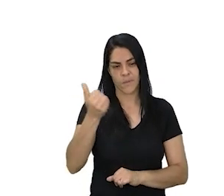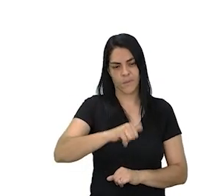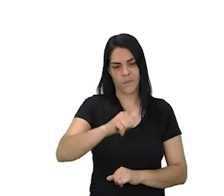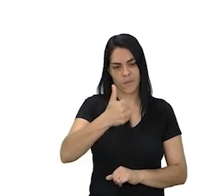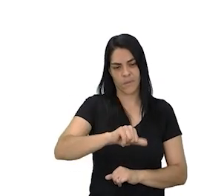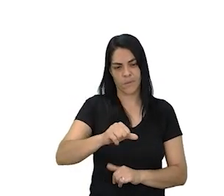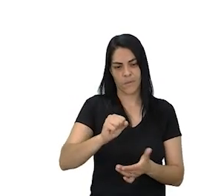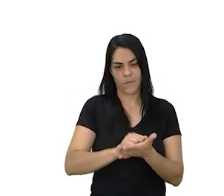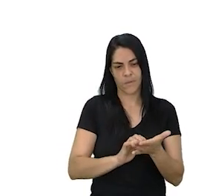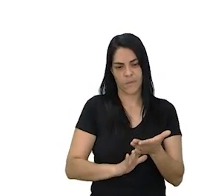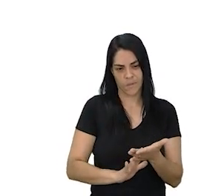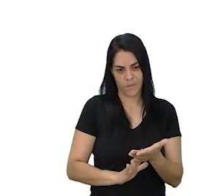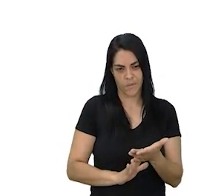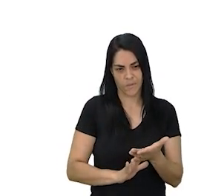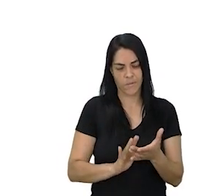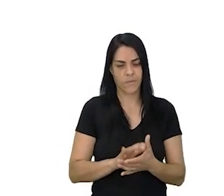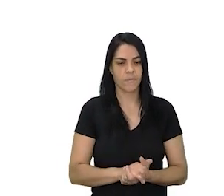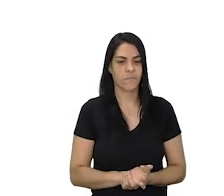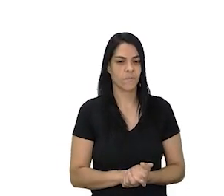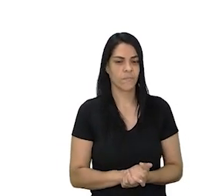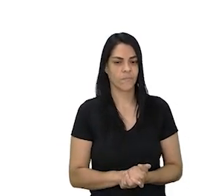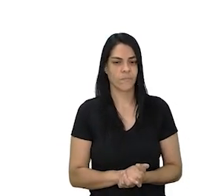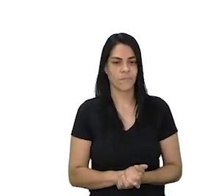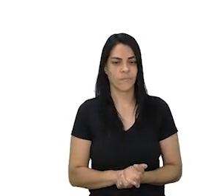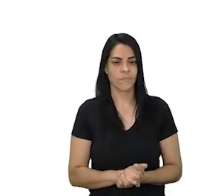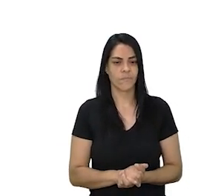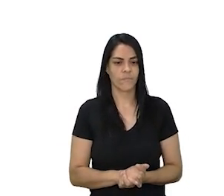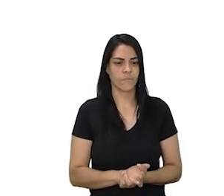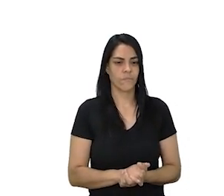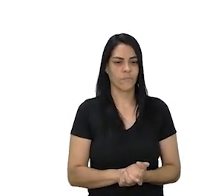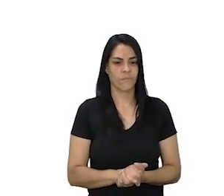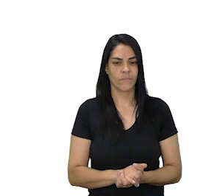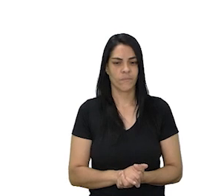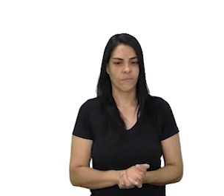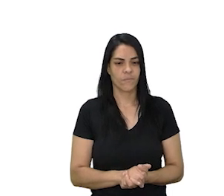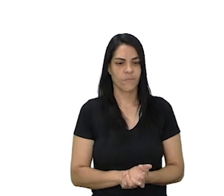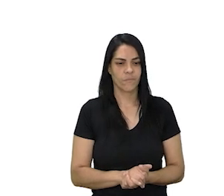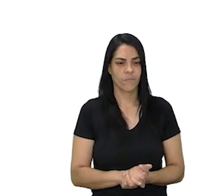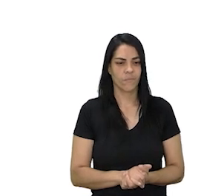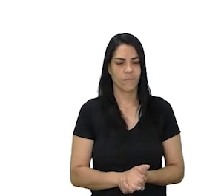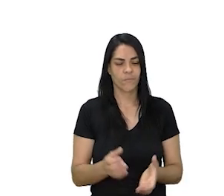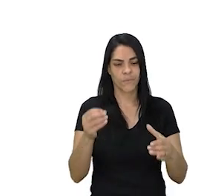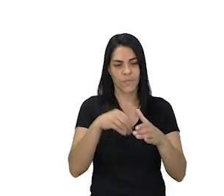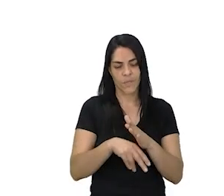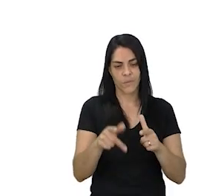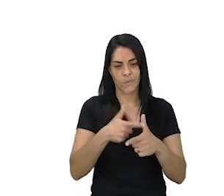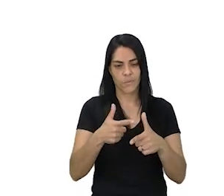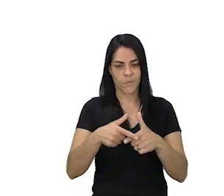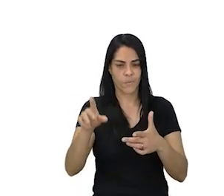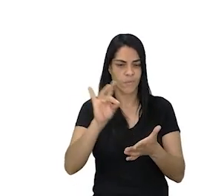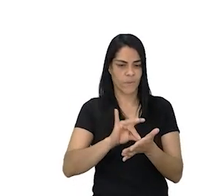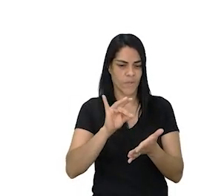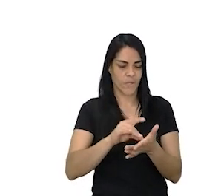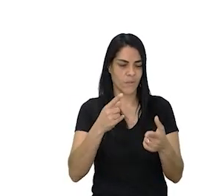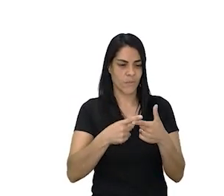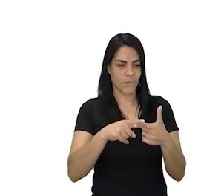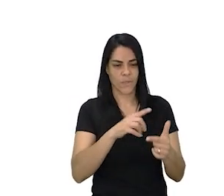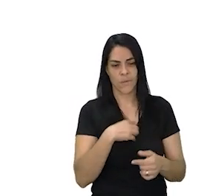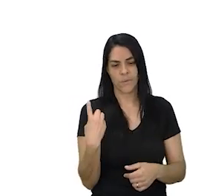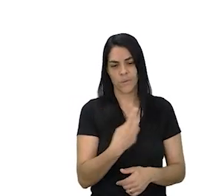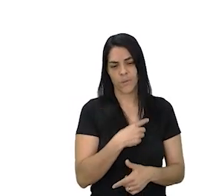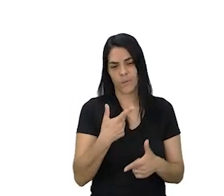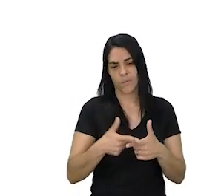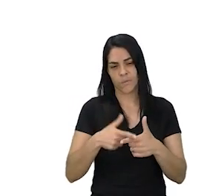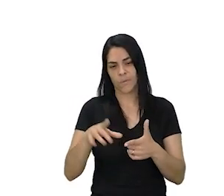atividade, que é identificar os aspectos matemáticos e variáveis significativas dentro de um problema real. O nosso problema real é